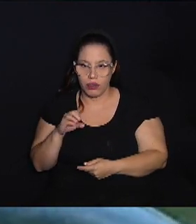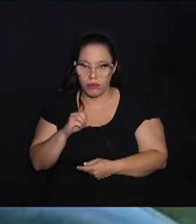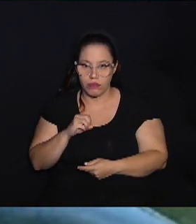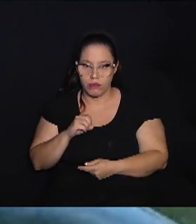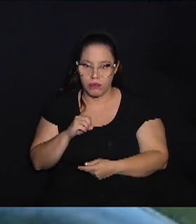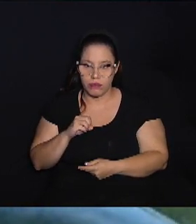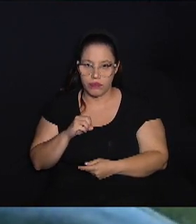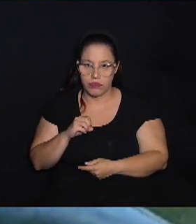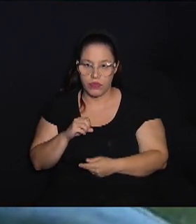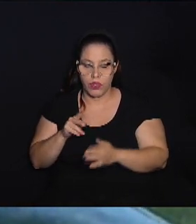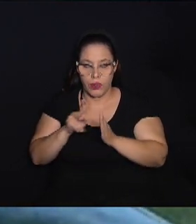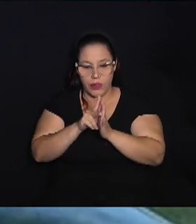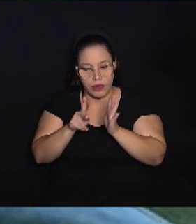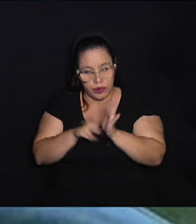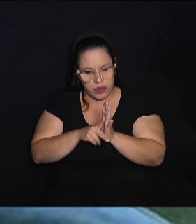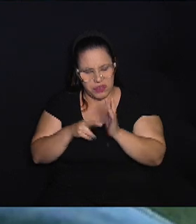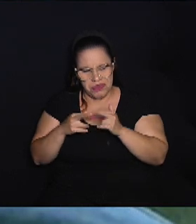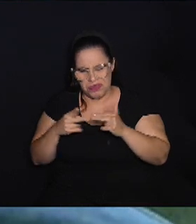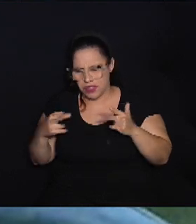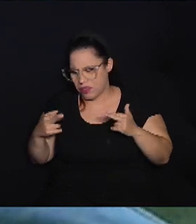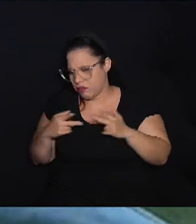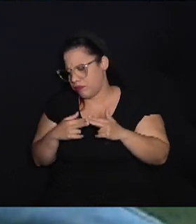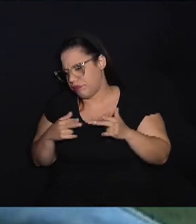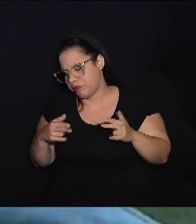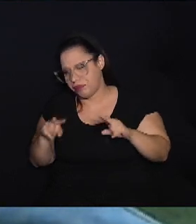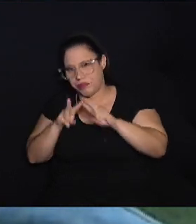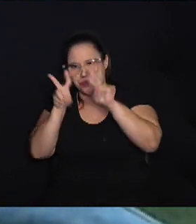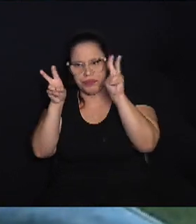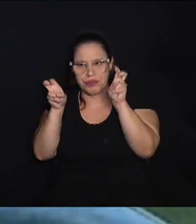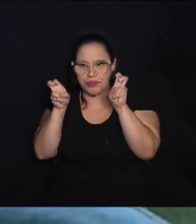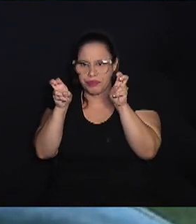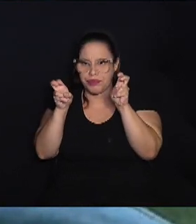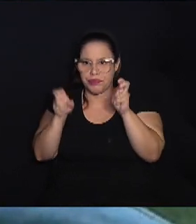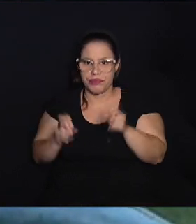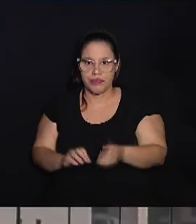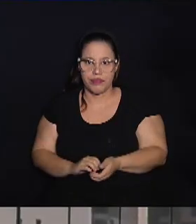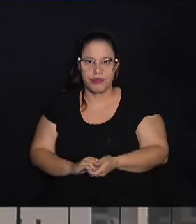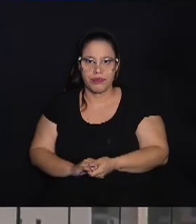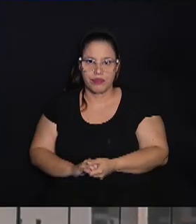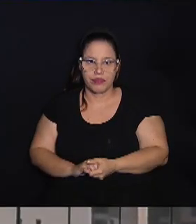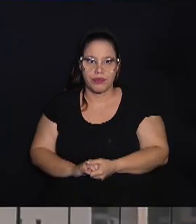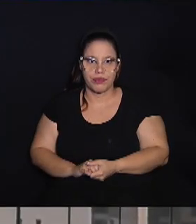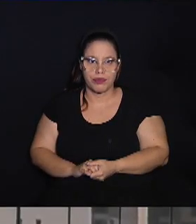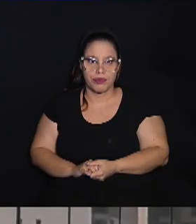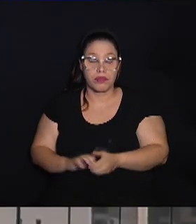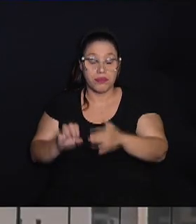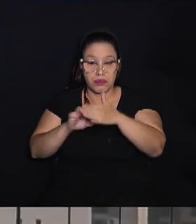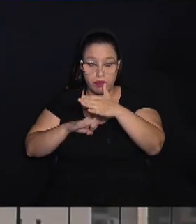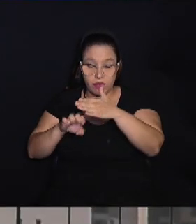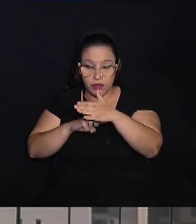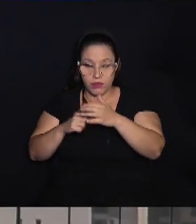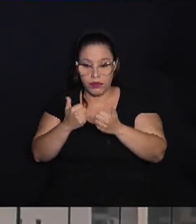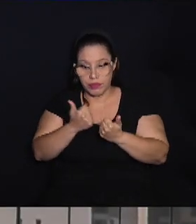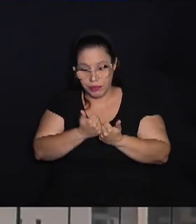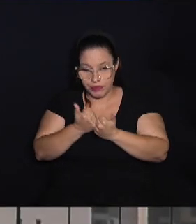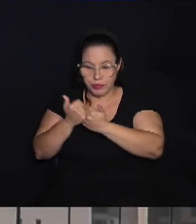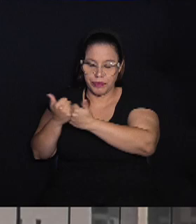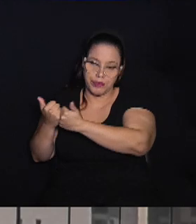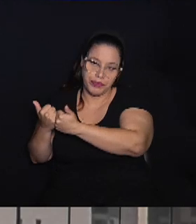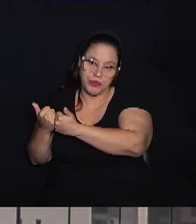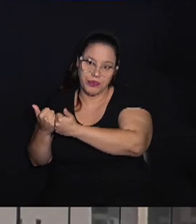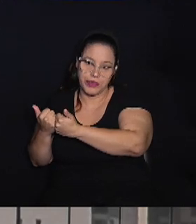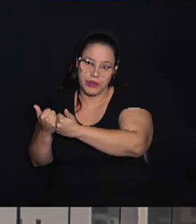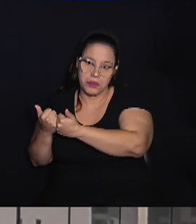os projetos são dos mais diversos temas aí. E aí, as empresas que ajudam, elas têm algum tipo